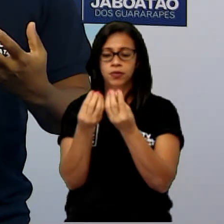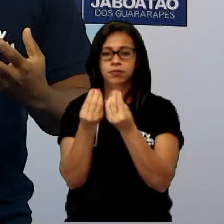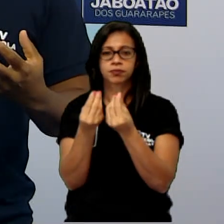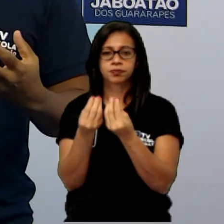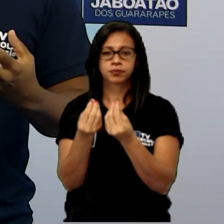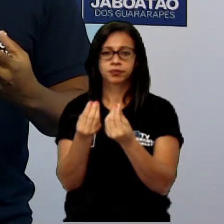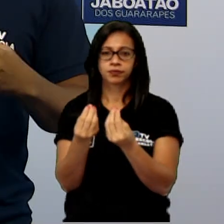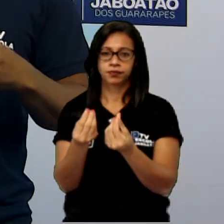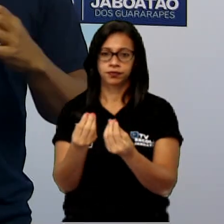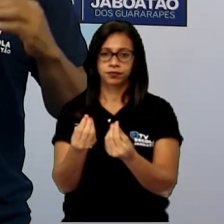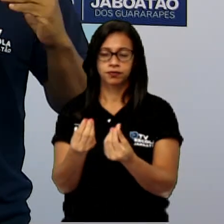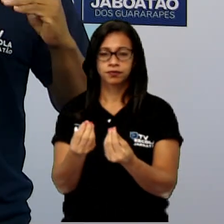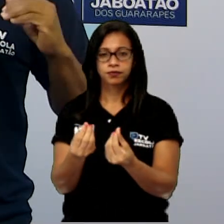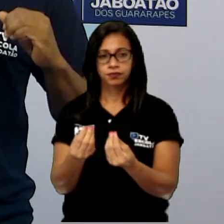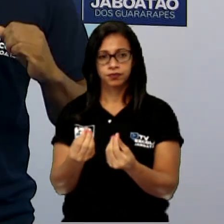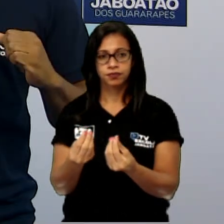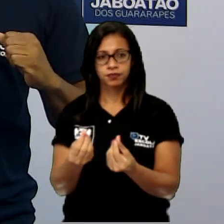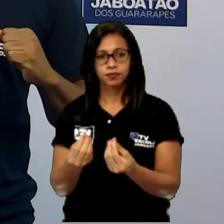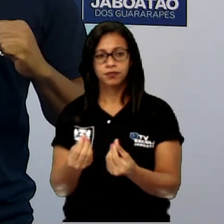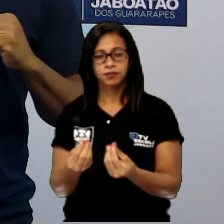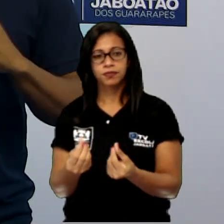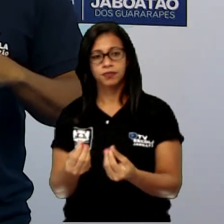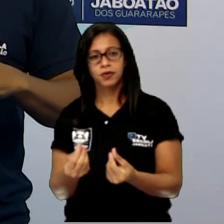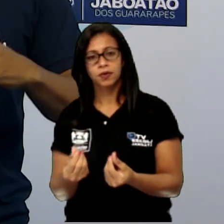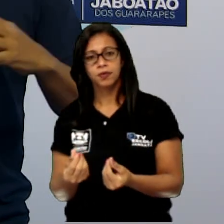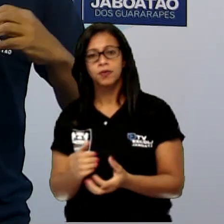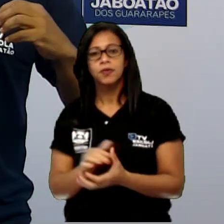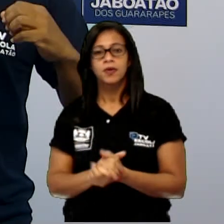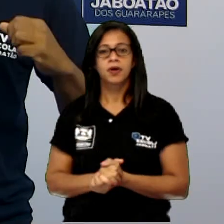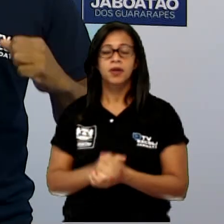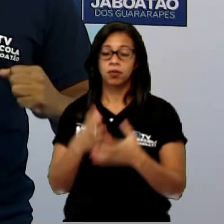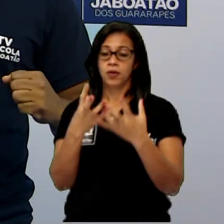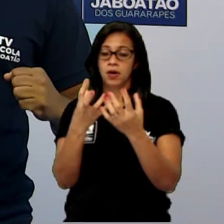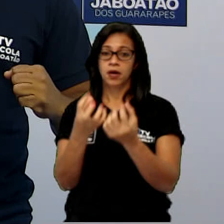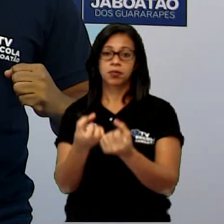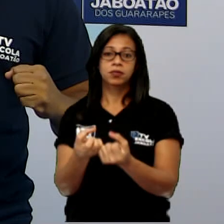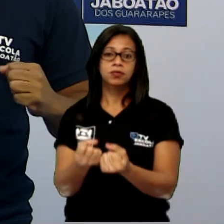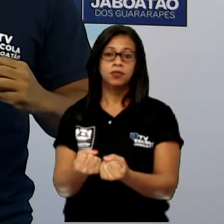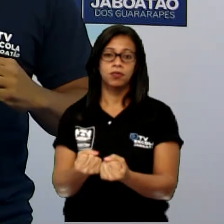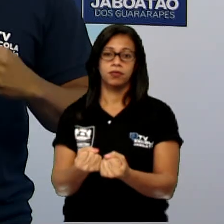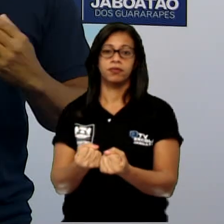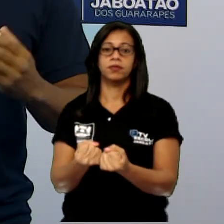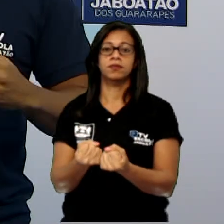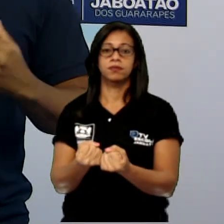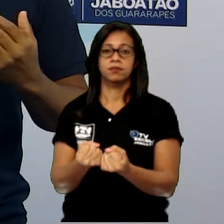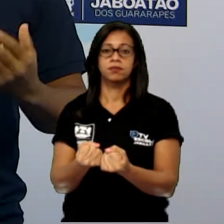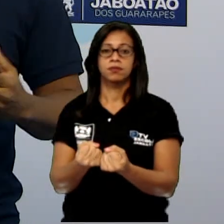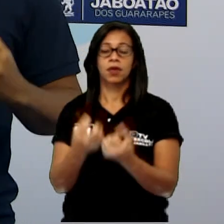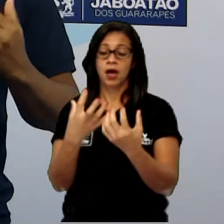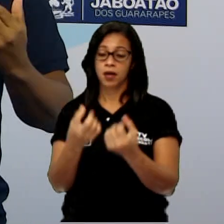arenoso, ele por não manter a água, por ele ser permeável à água, ele